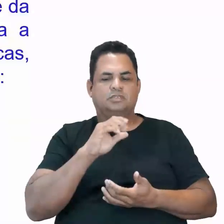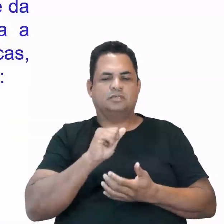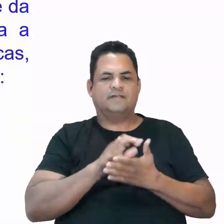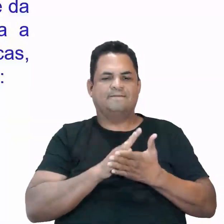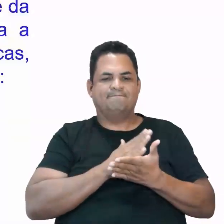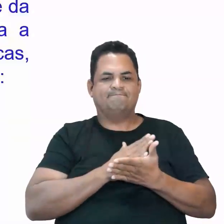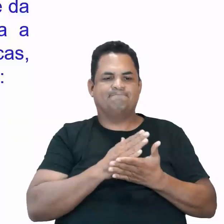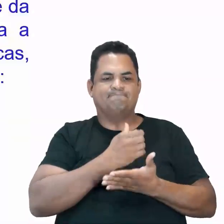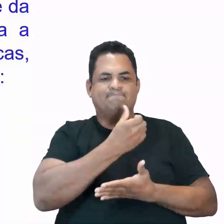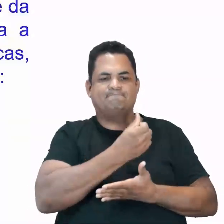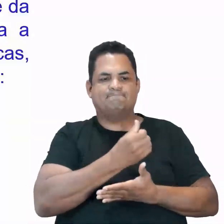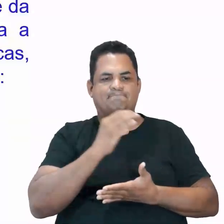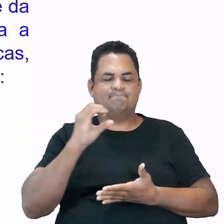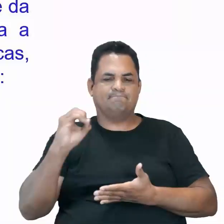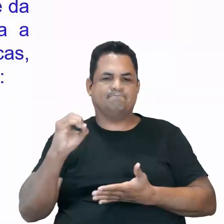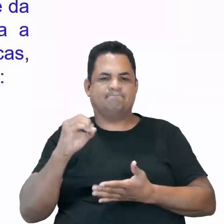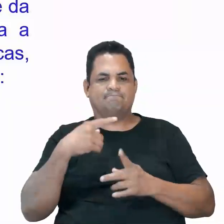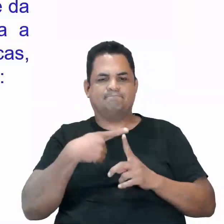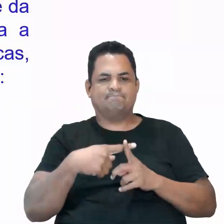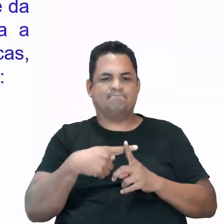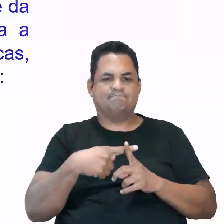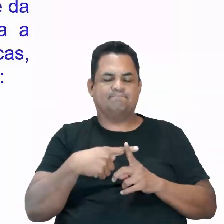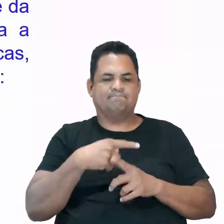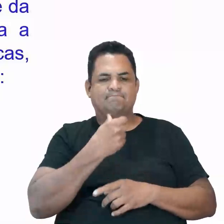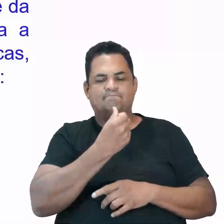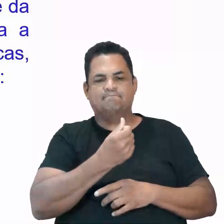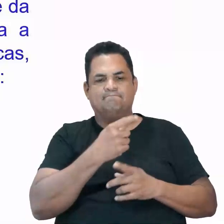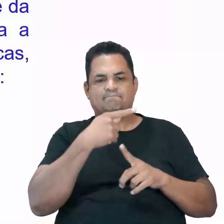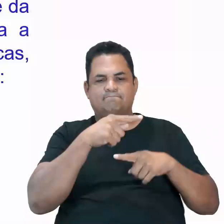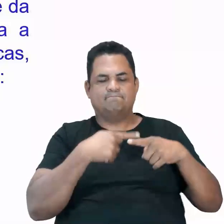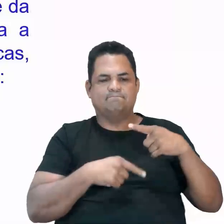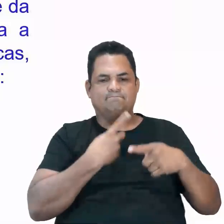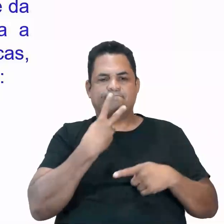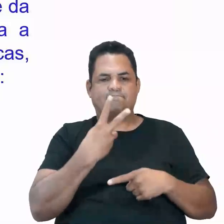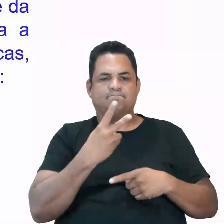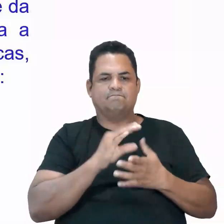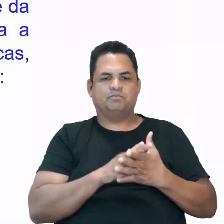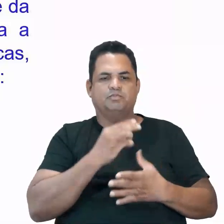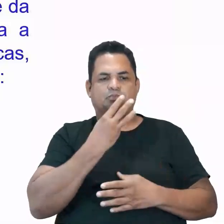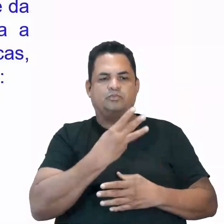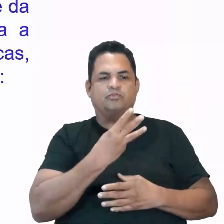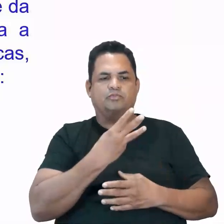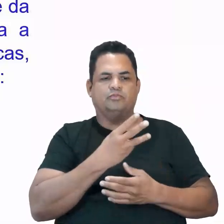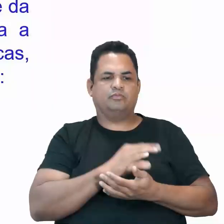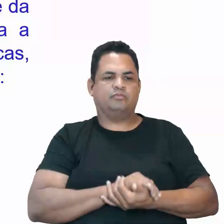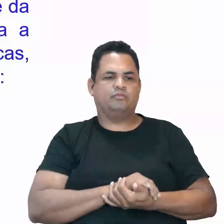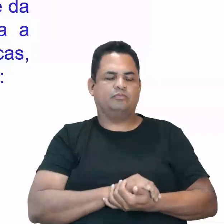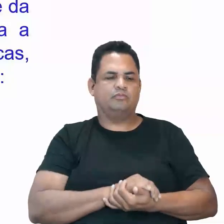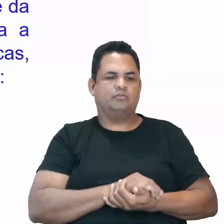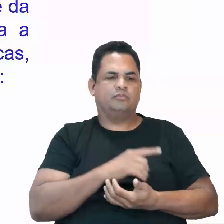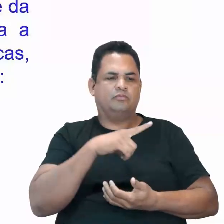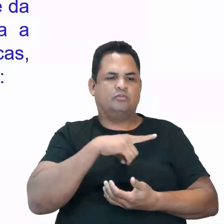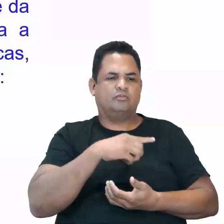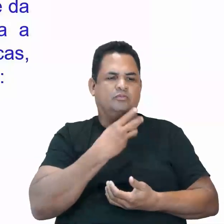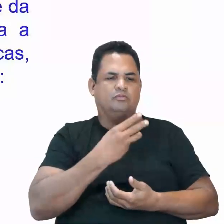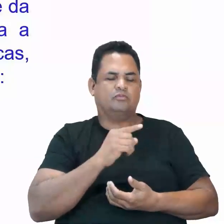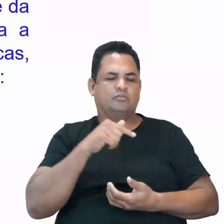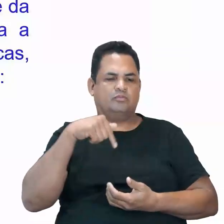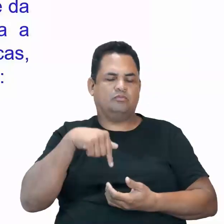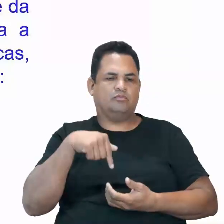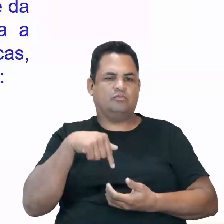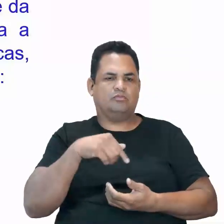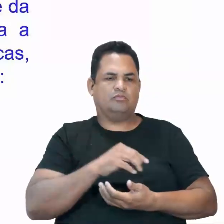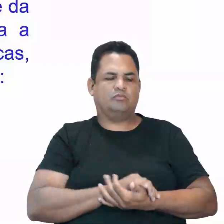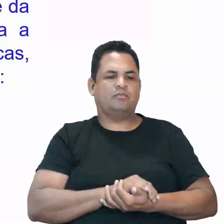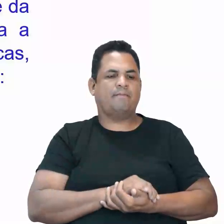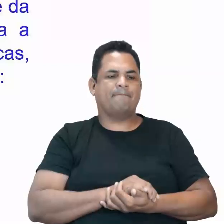6 e 0, você somar vai ser 6, divide por 2, 3. Então, justamente, você vai ter isso aqui. A outra é